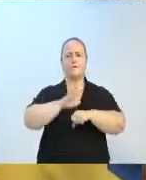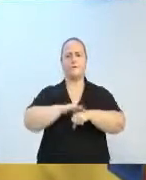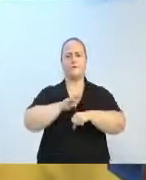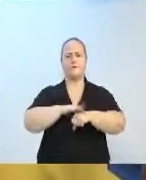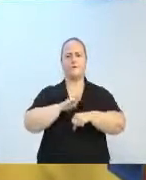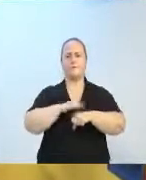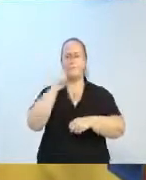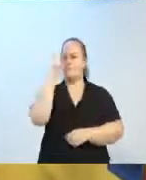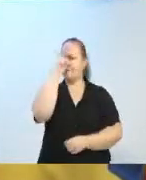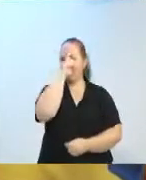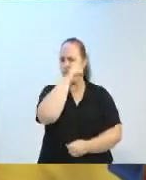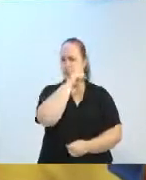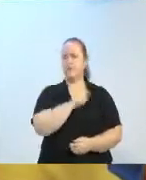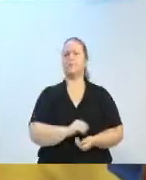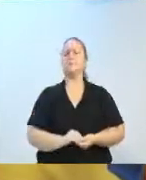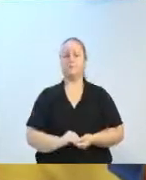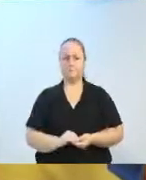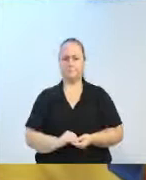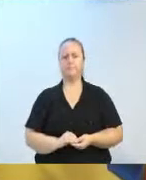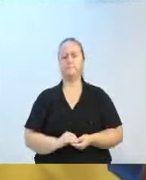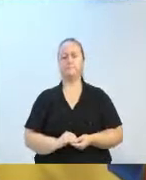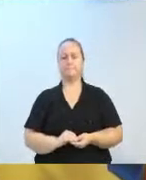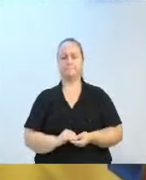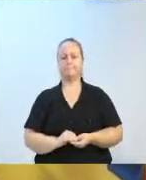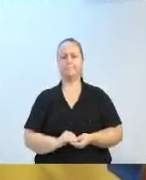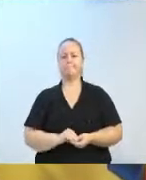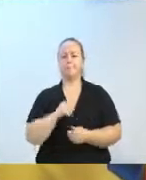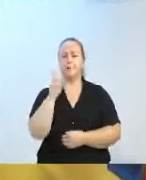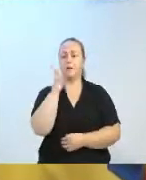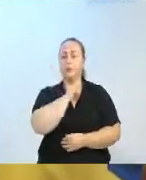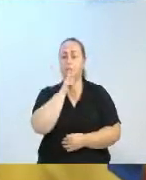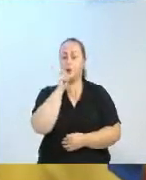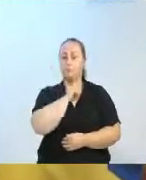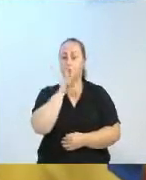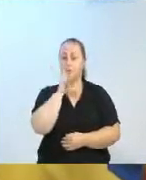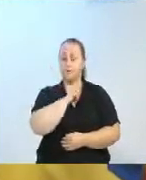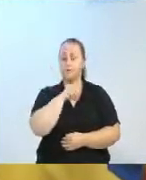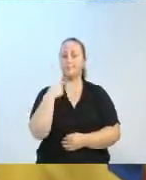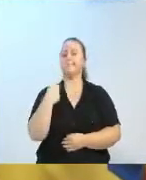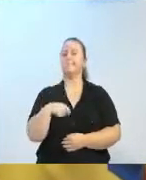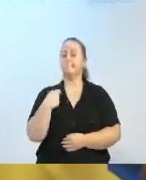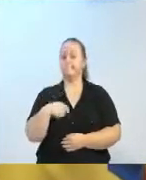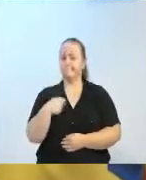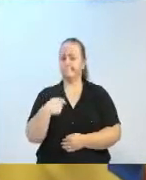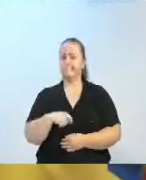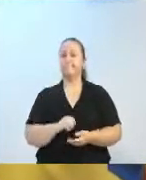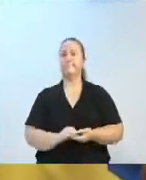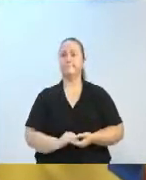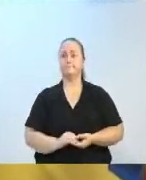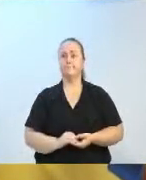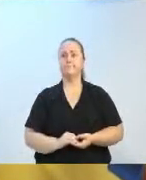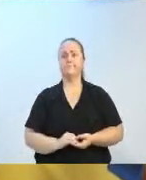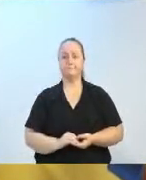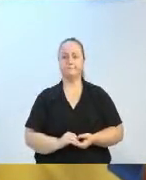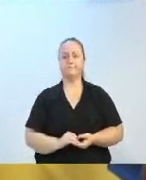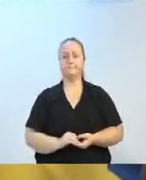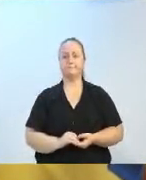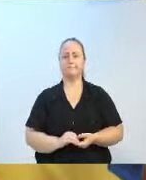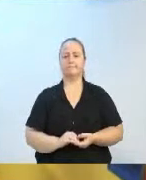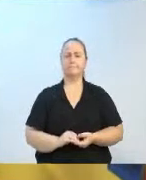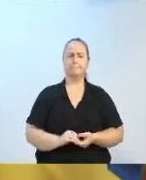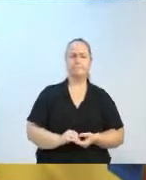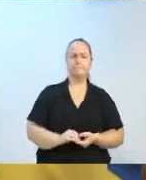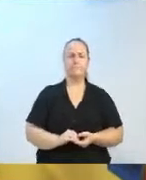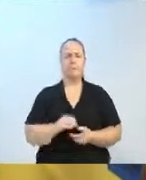doenças raras. Se faz urgente, né? Por minhas estimativas, nós